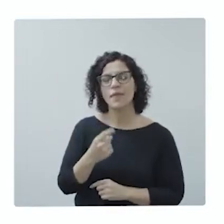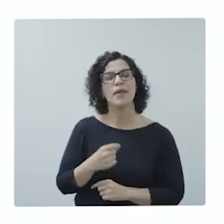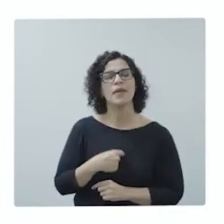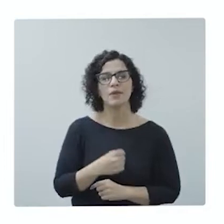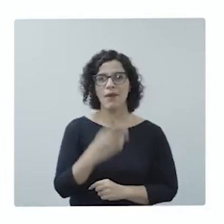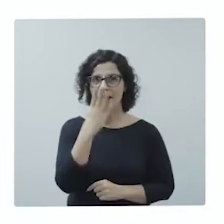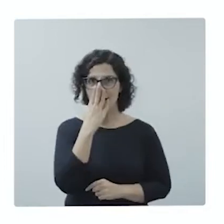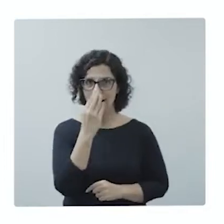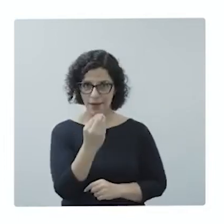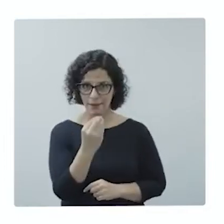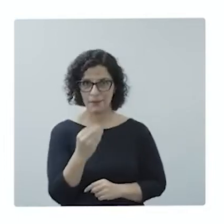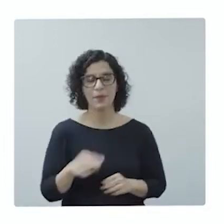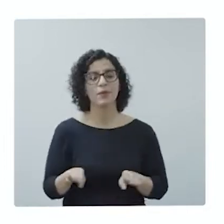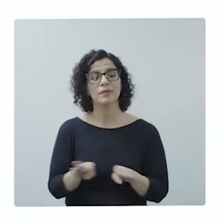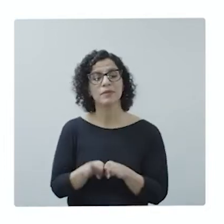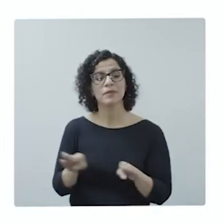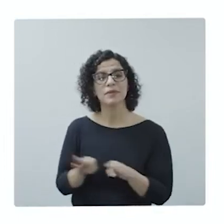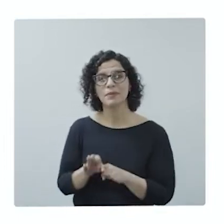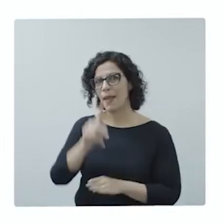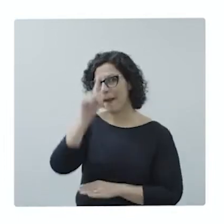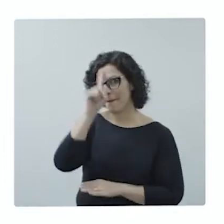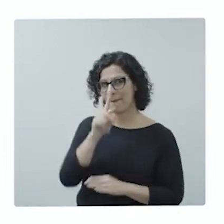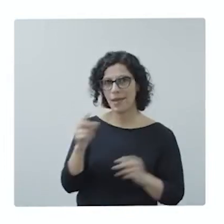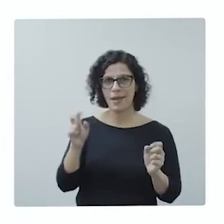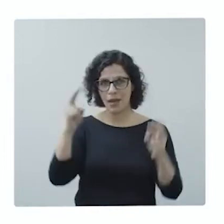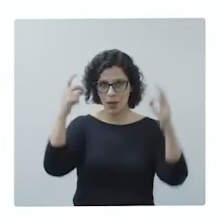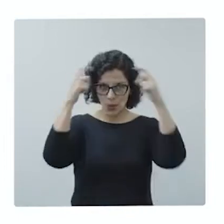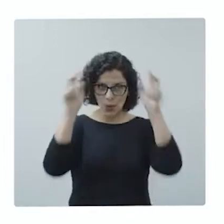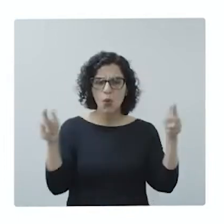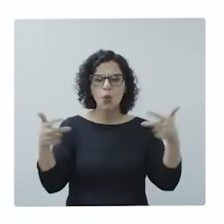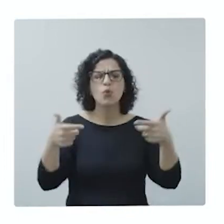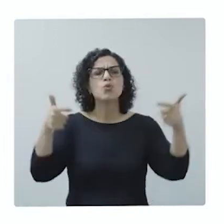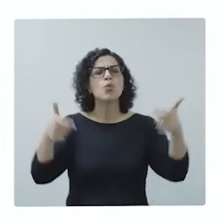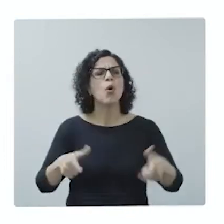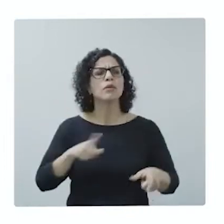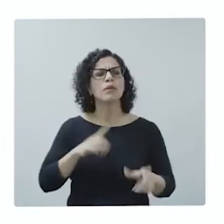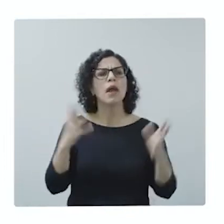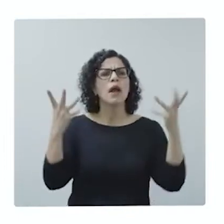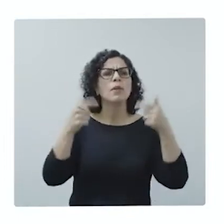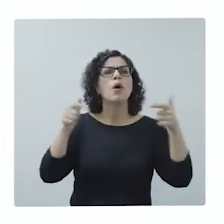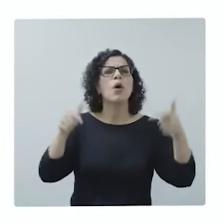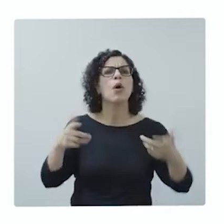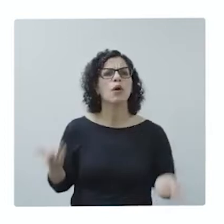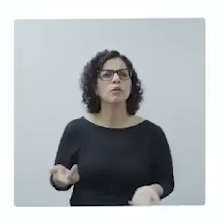raposa, embaixo o urso. Então, nesta imagem, vocês vão